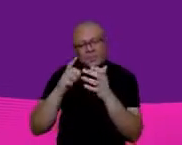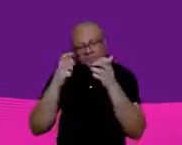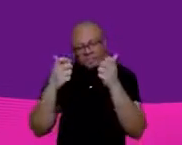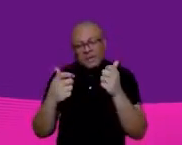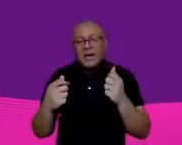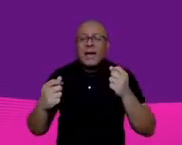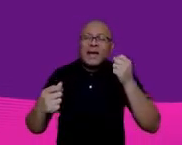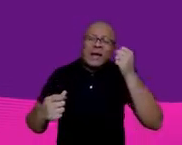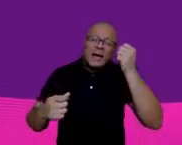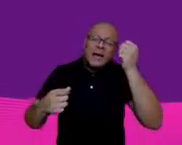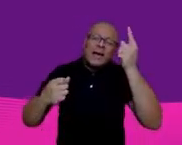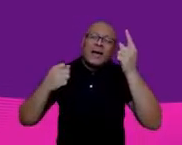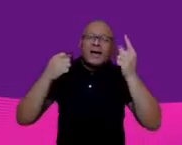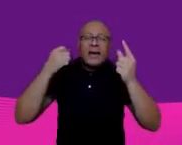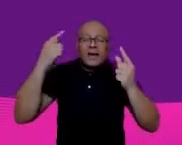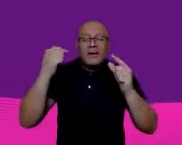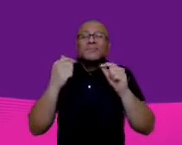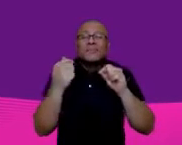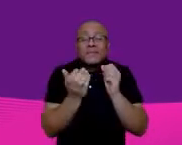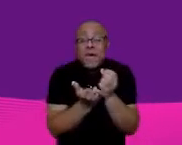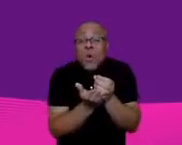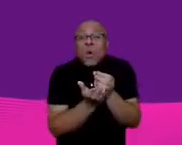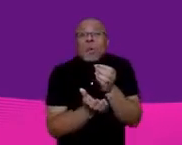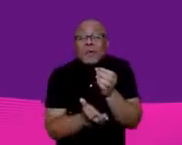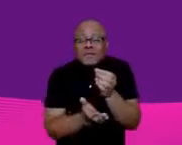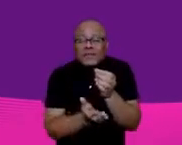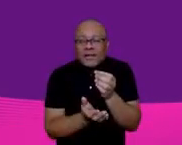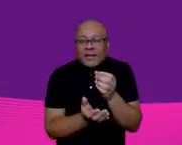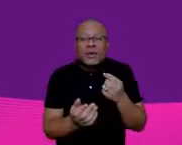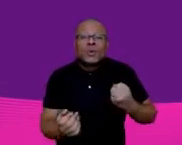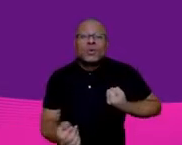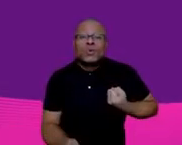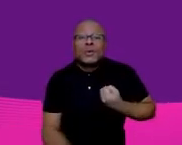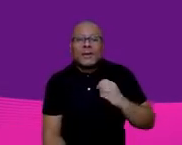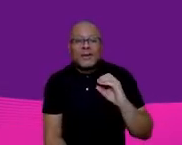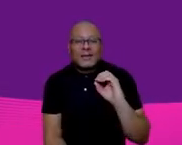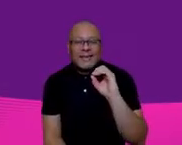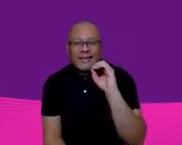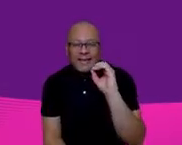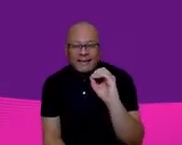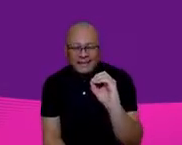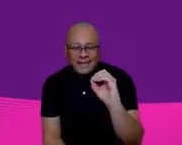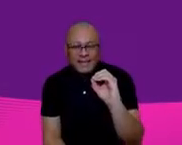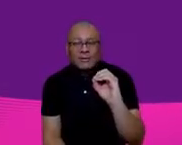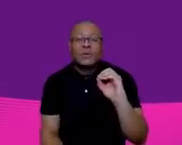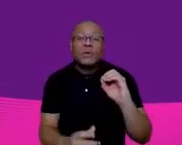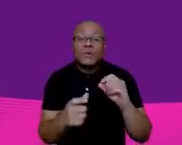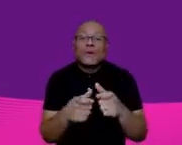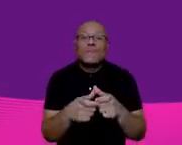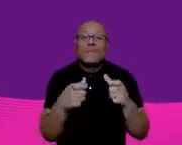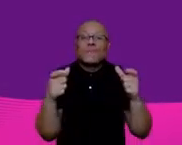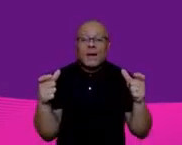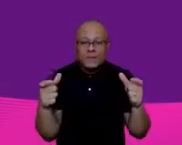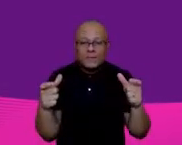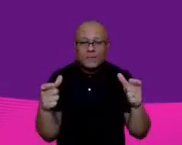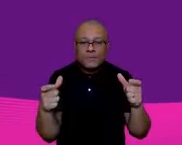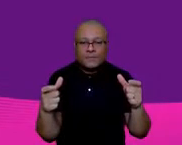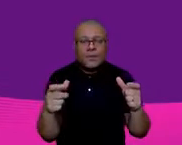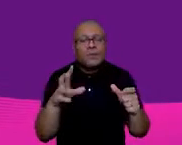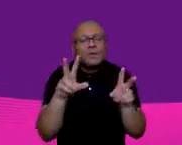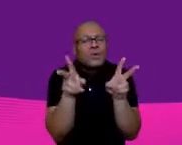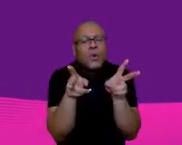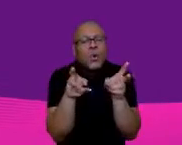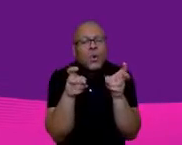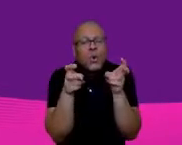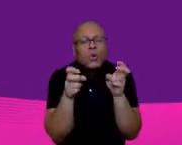uma extensão, então esse número é zero, então o implante vai ser maior. O que nós observamos é que podemos seguir